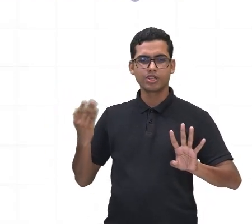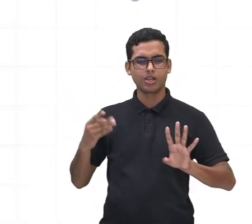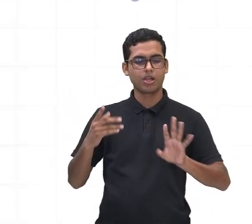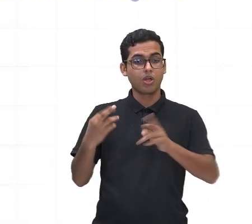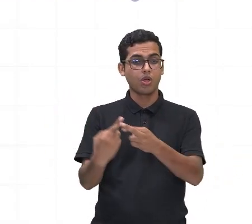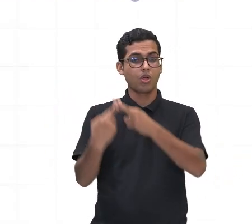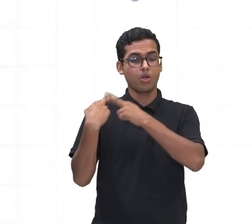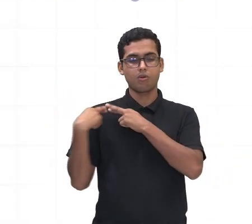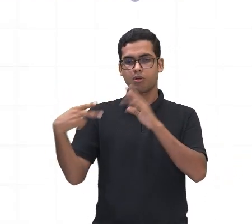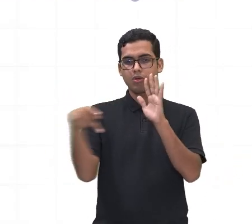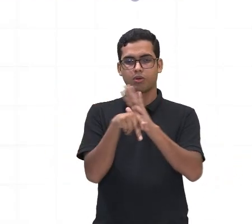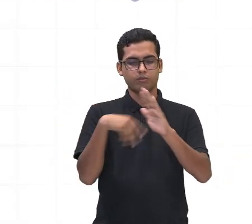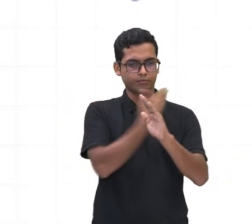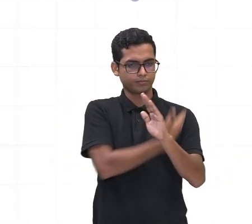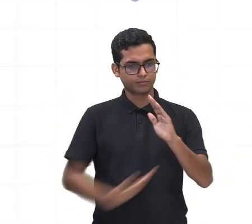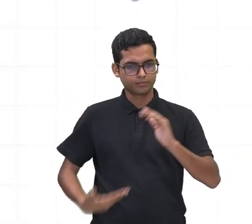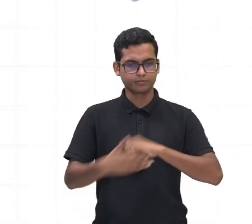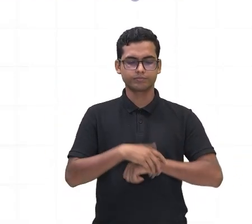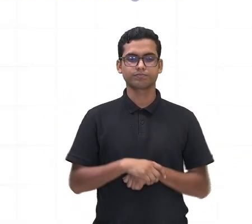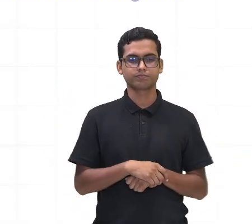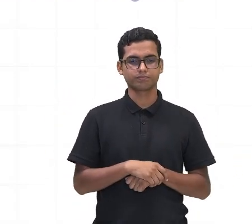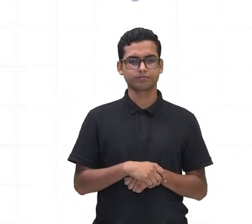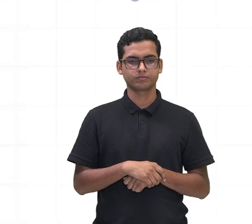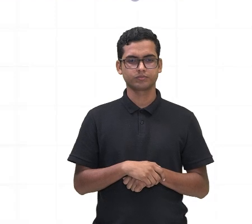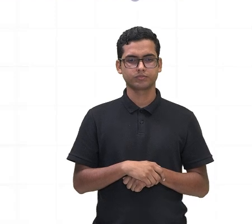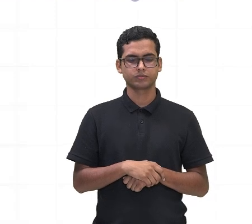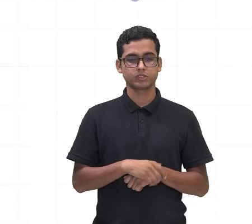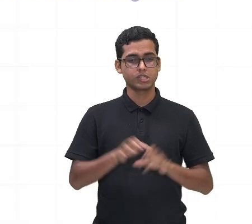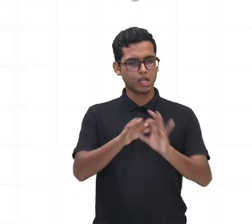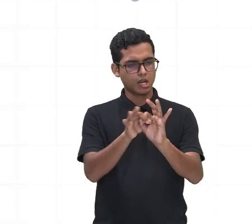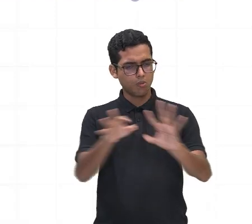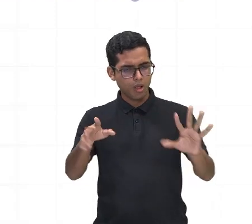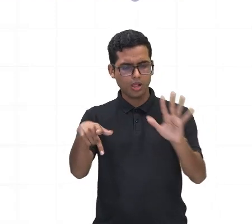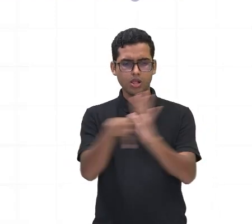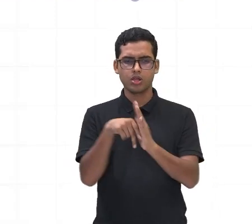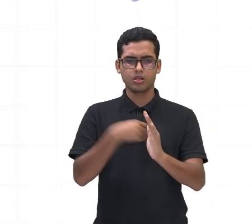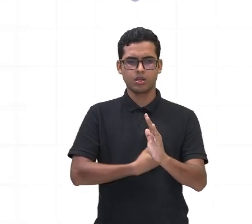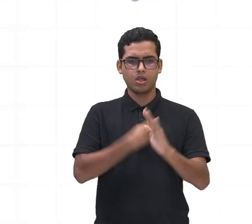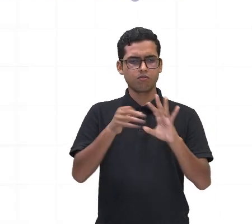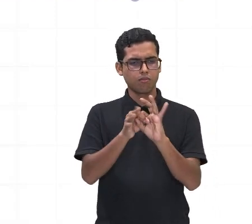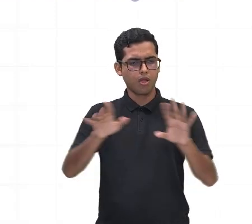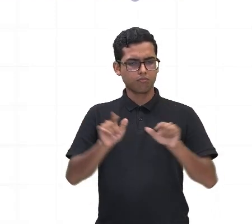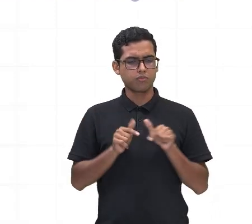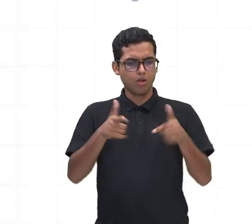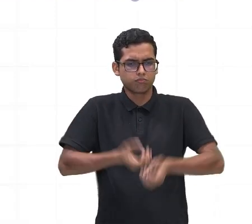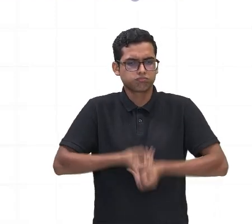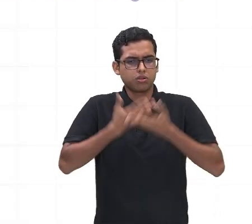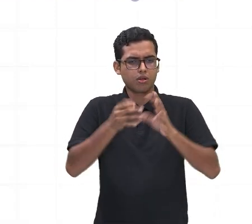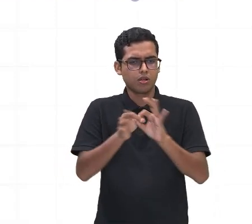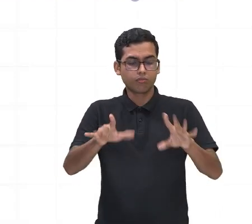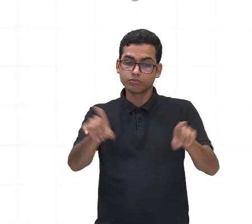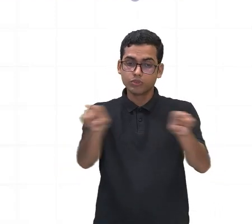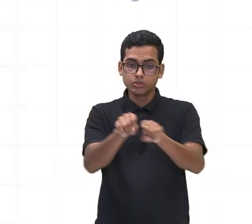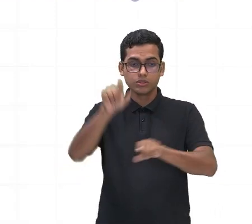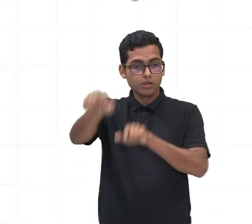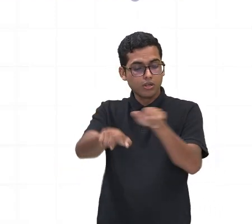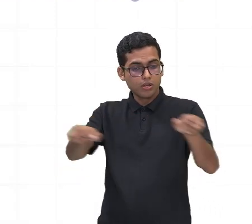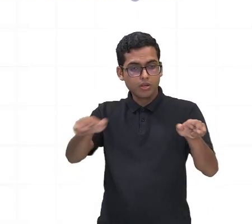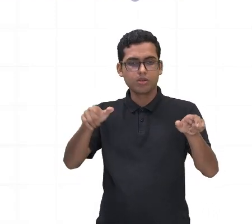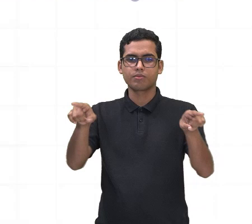Estado. Para garantir essas liberdades e impedir crimes como o de intolerância religiosa,